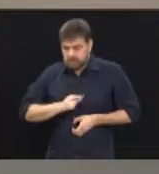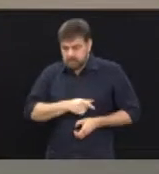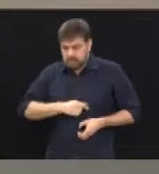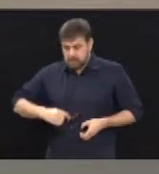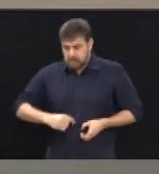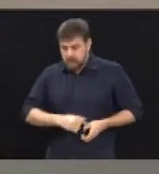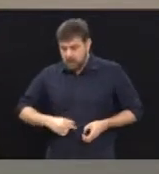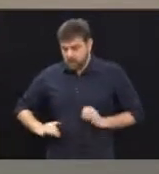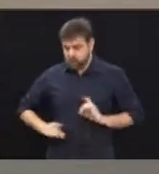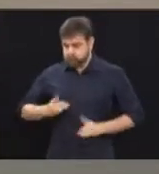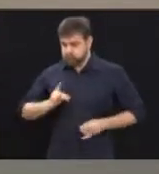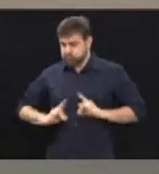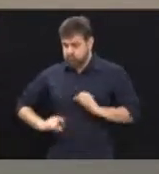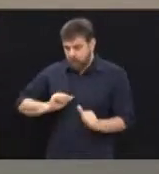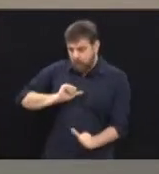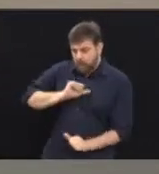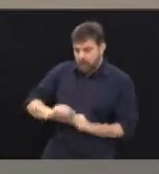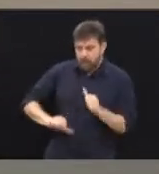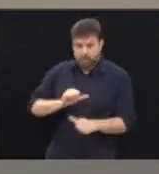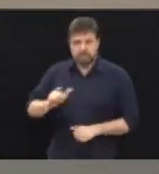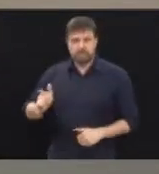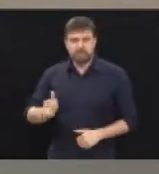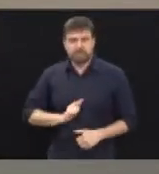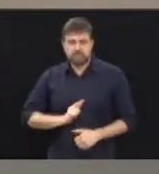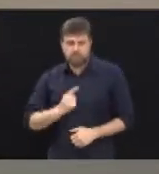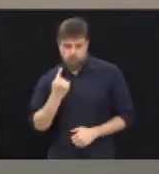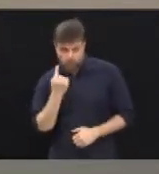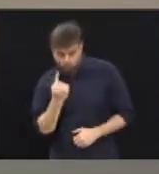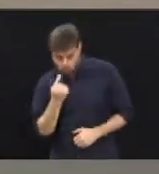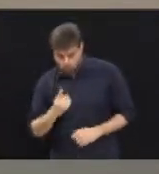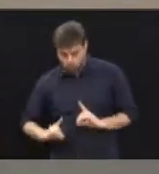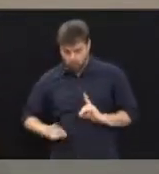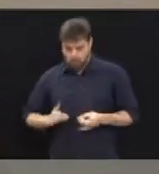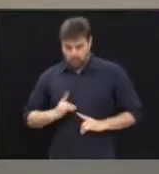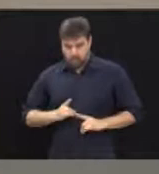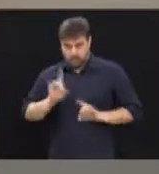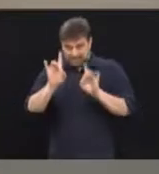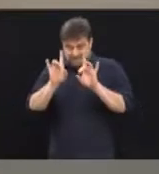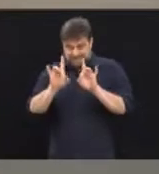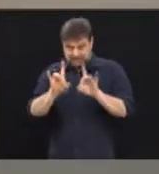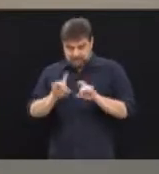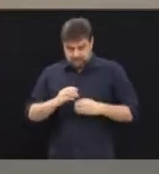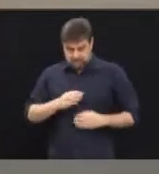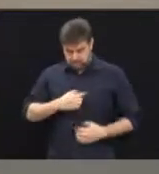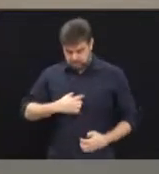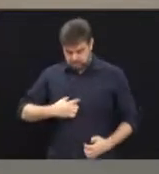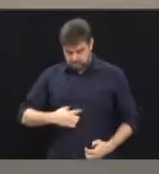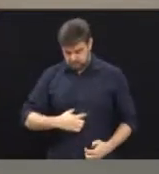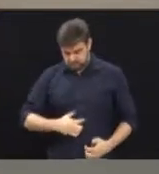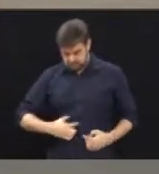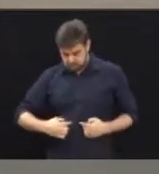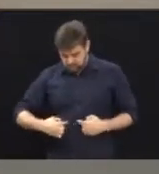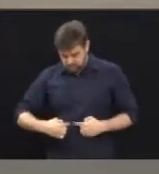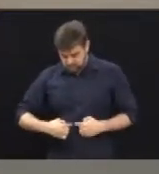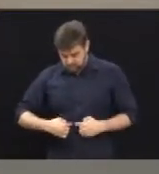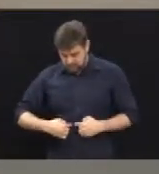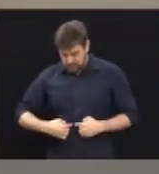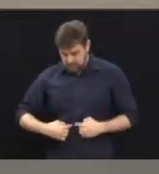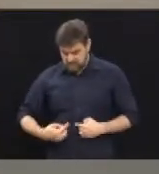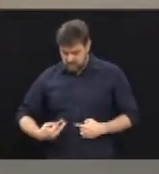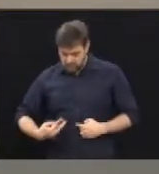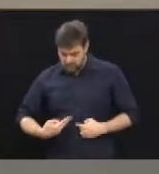metabólica enorme. Tem um hormônio produzido no fundo do estômago, né, que é uma região que a gente fala, onde existe a ressecção